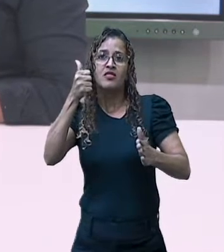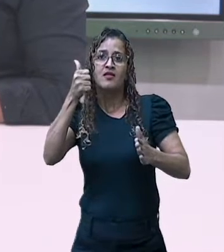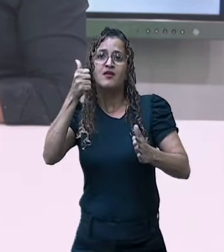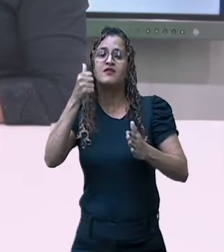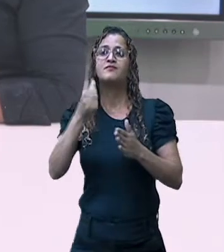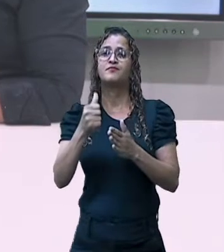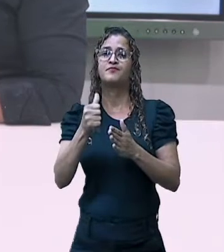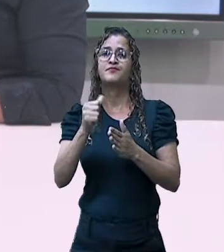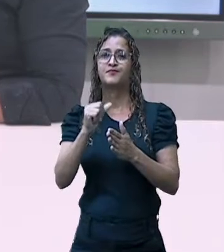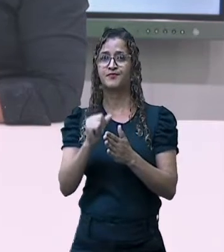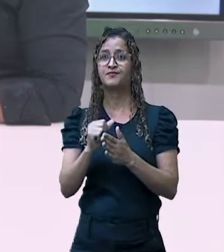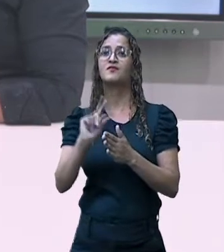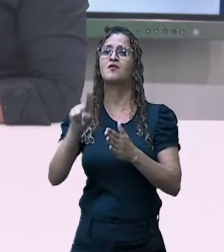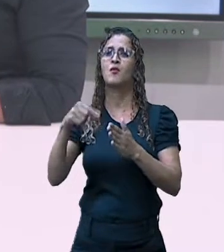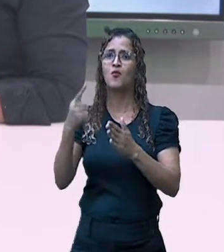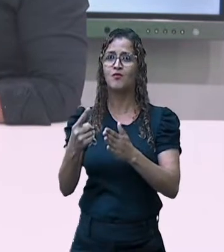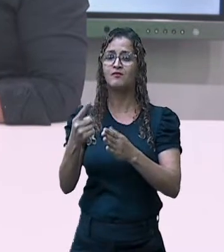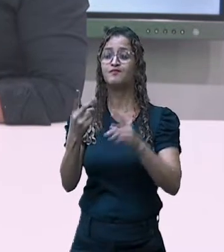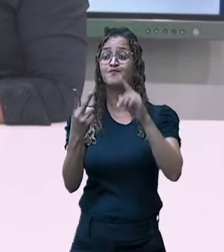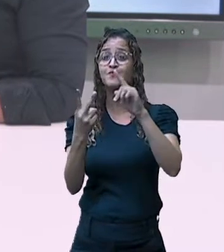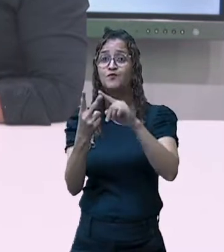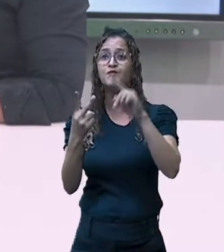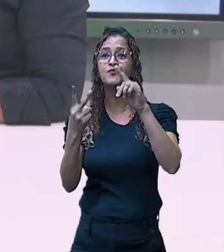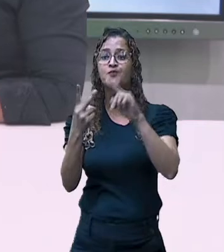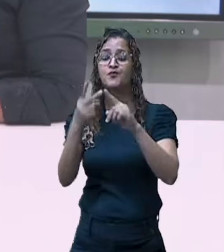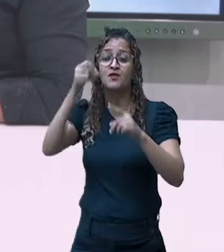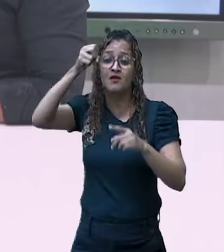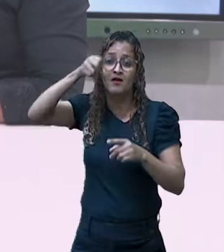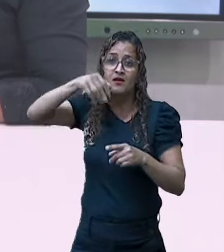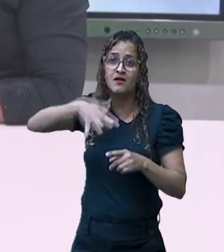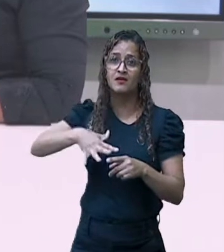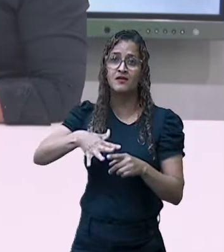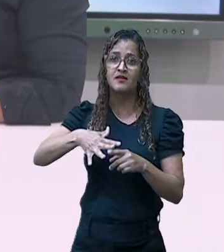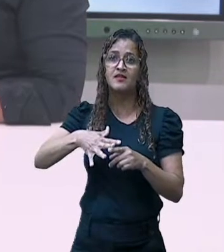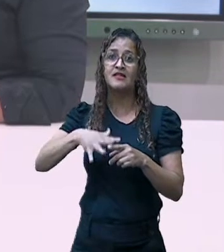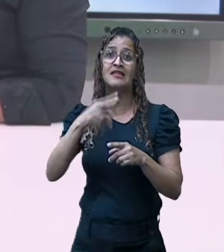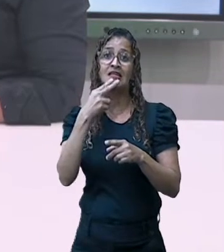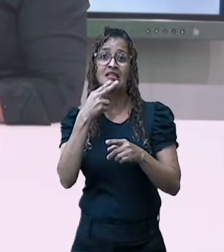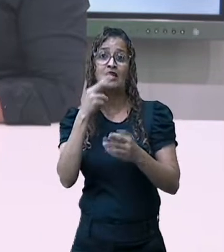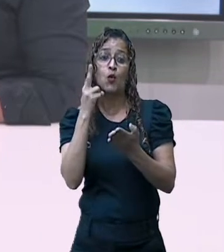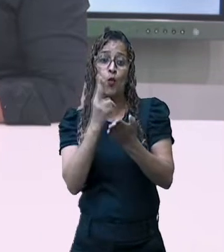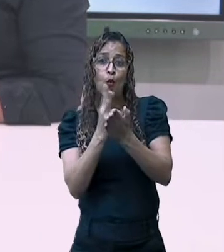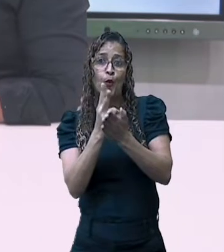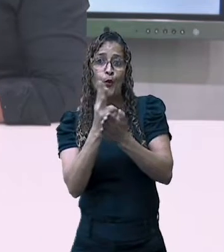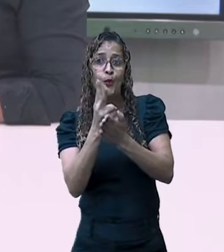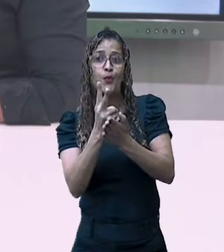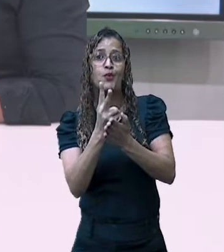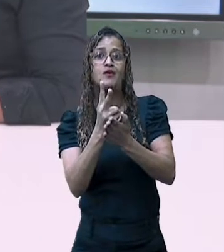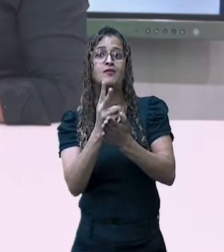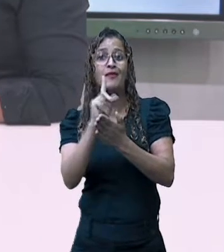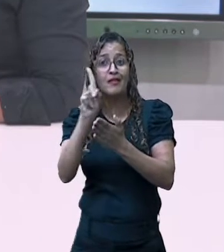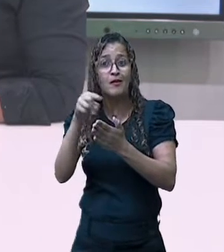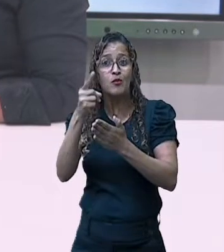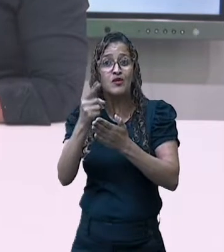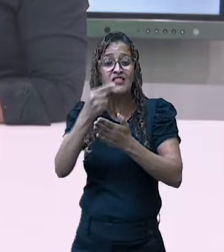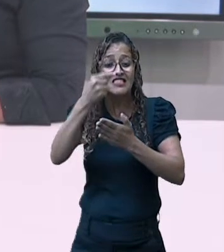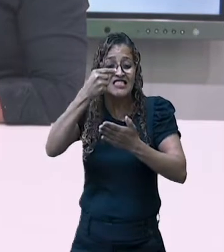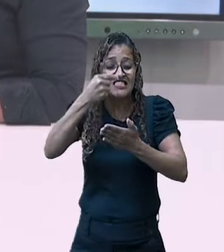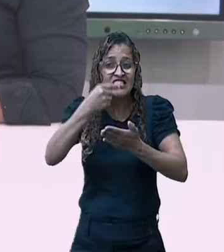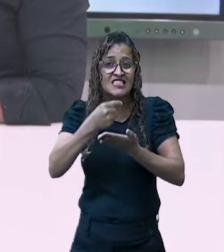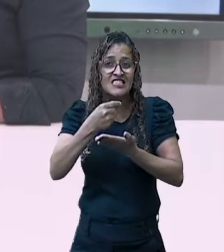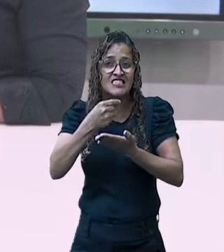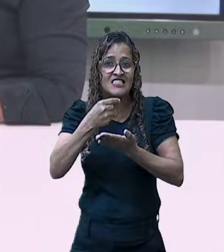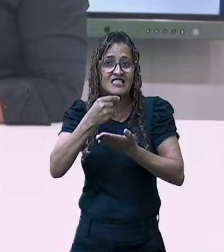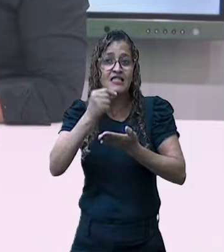surgem na boca, e nós temos a segunda dentição, que é a dentição permanente, que ela vem depois que os primeiros